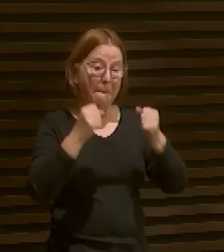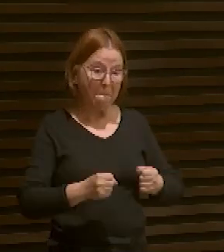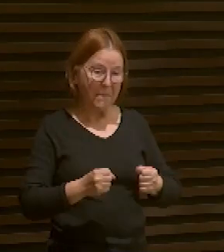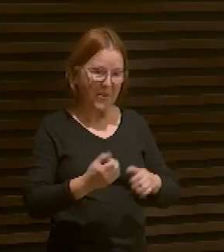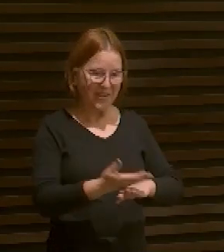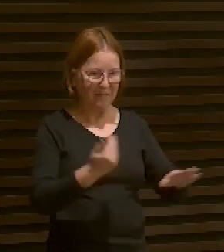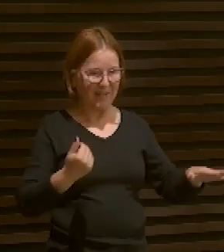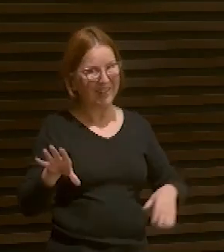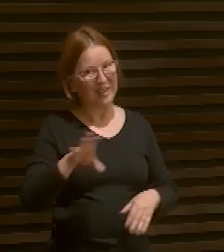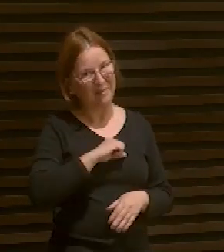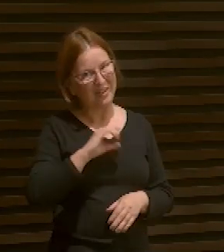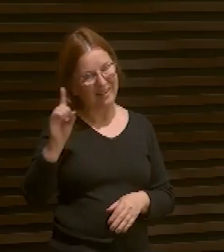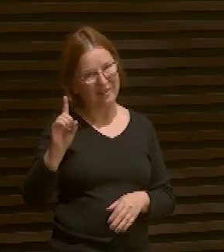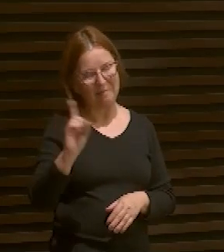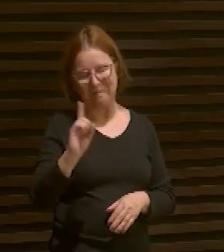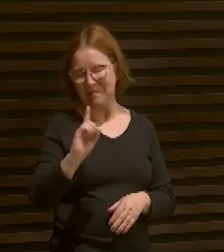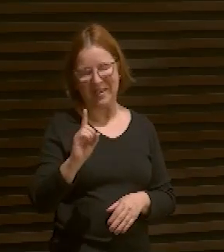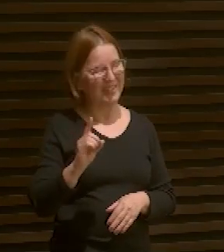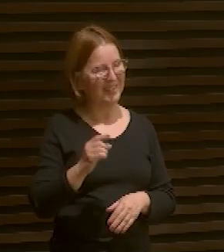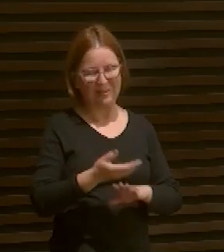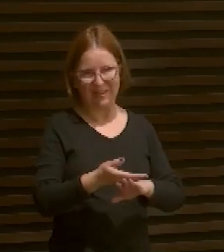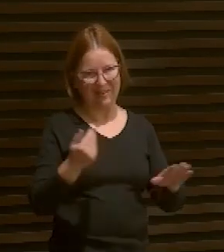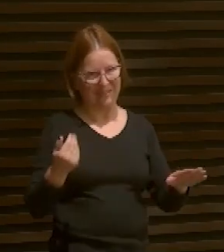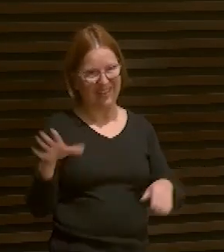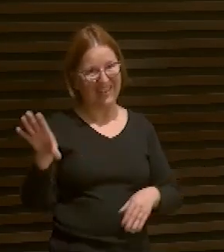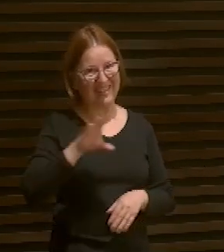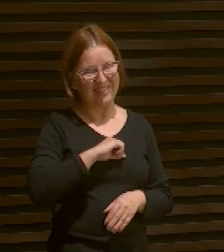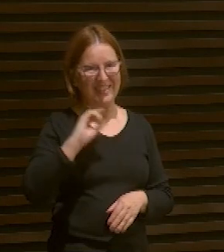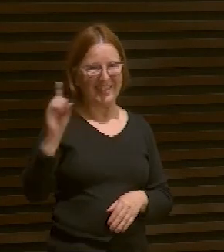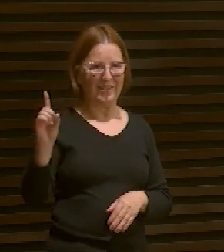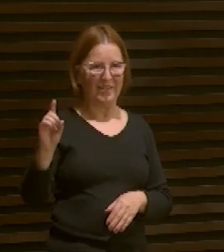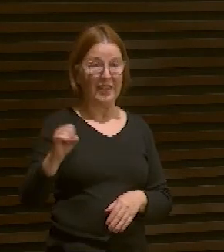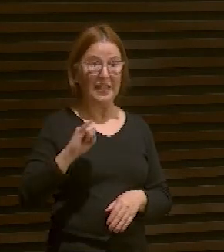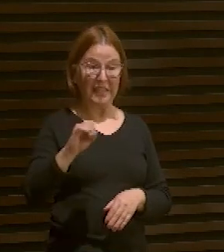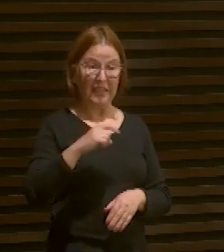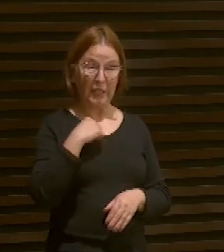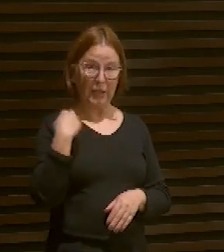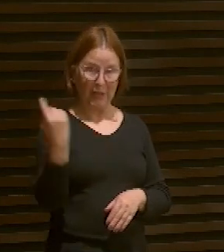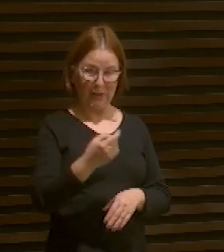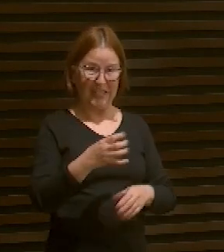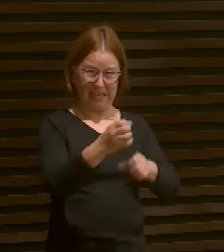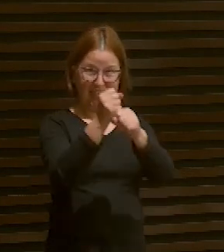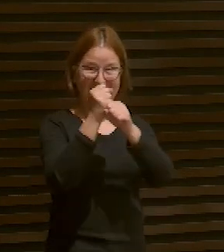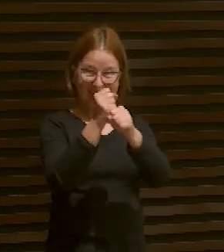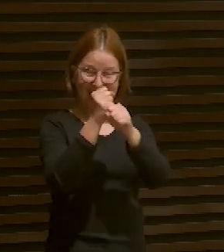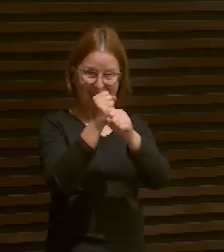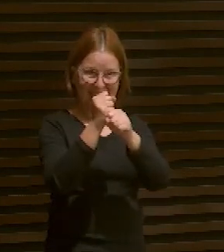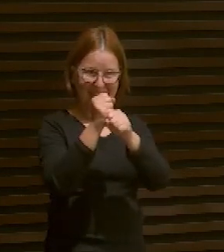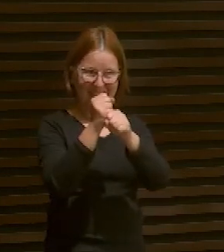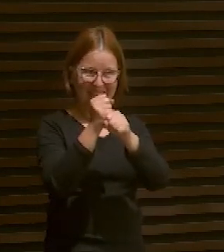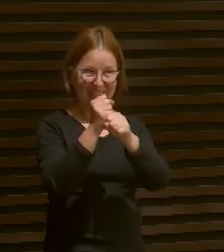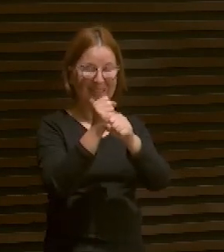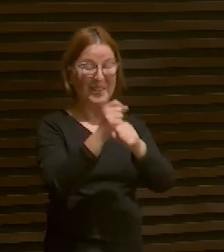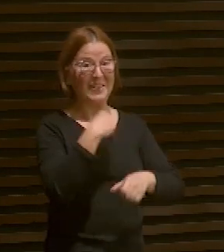não deve nos separar do amor de Deus. Se nós estamos agarrados no nosso Senhor